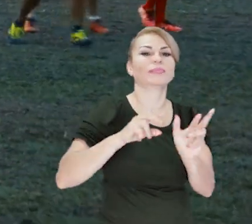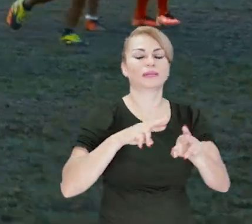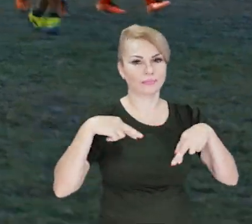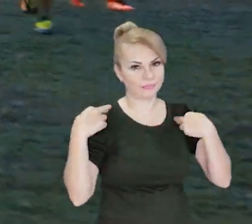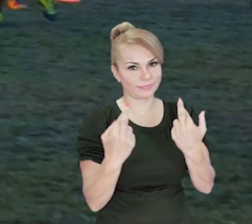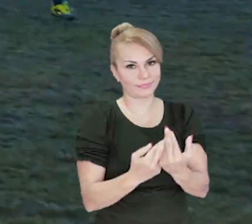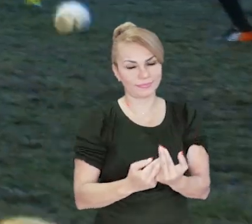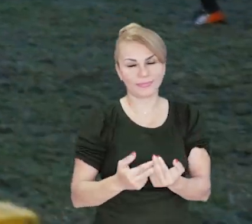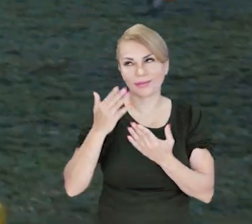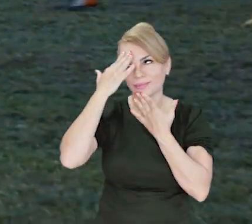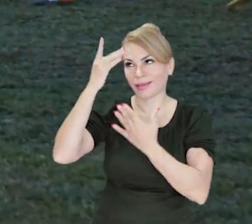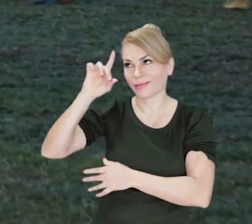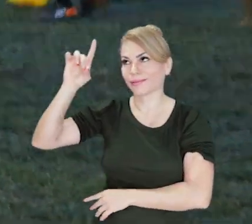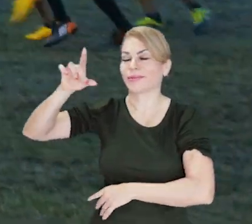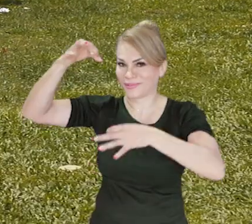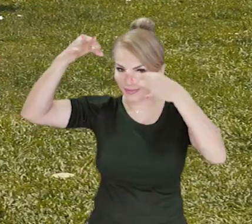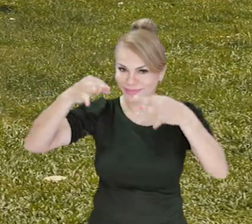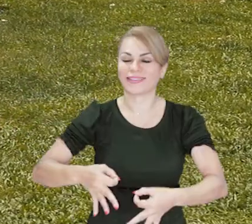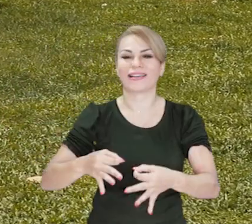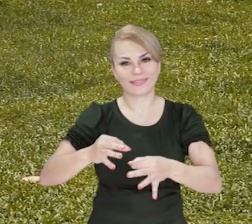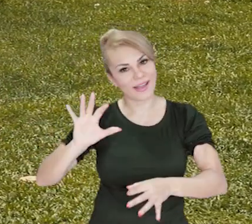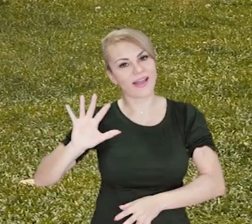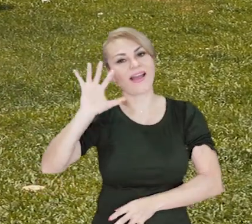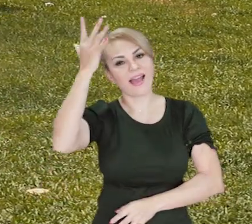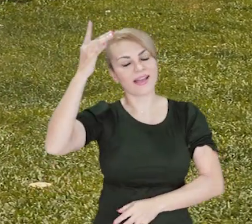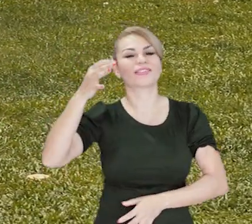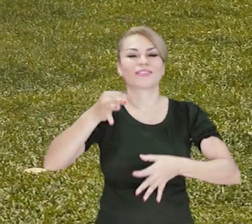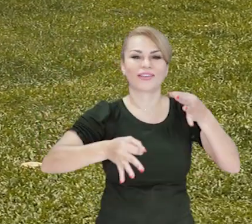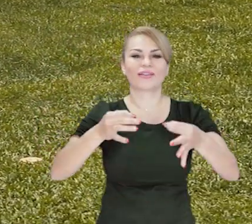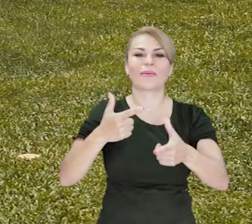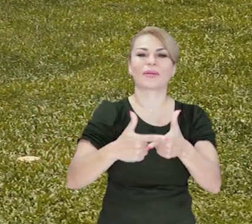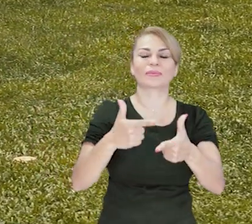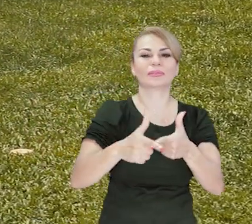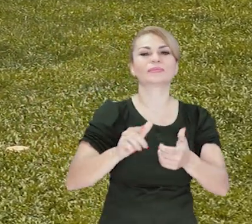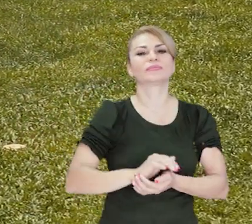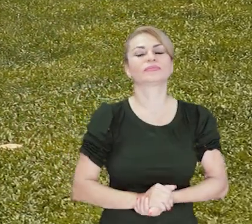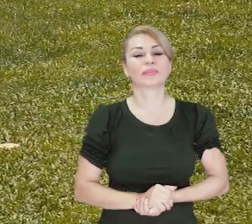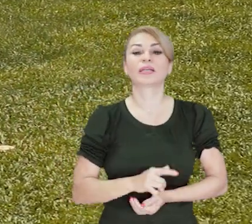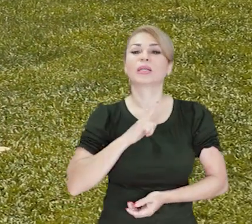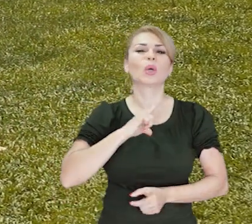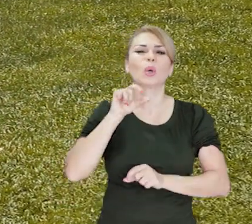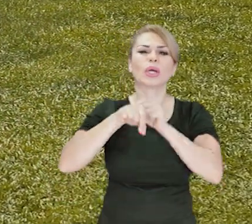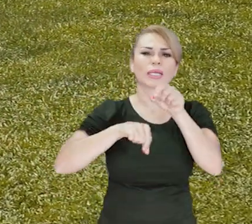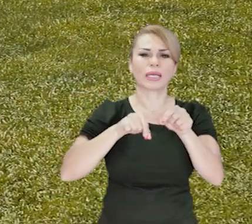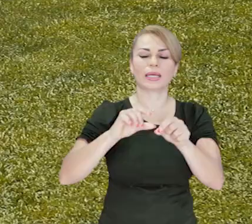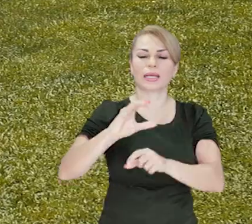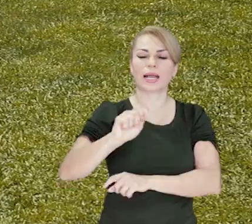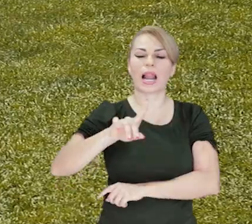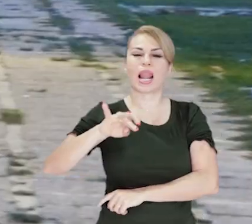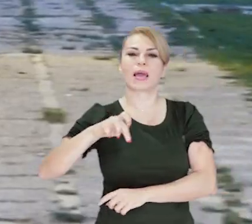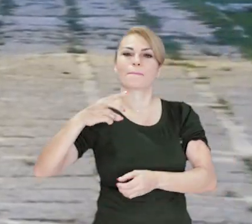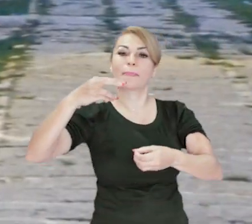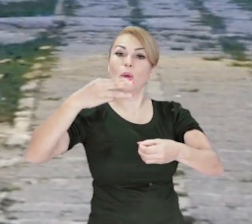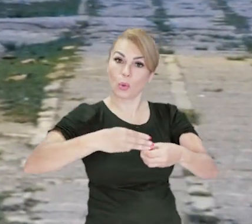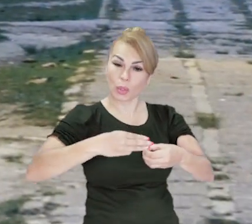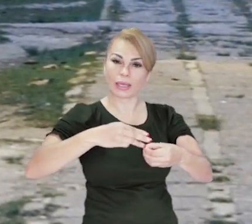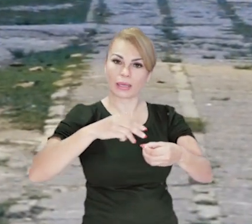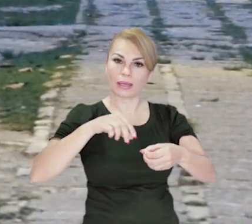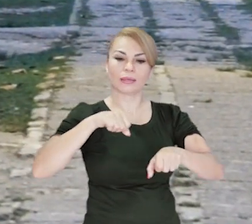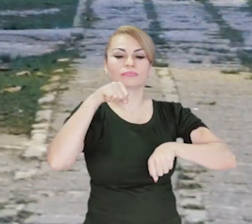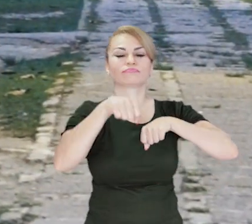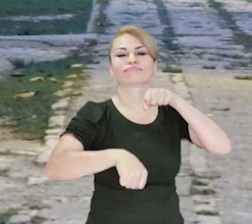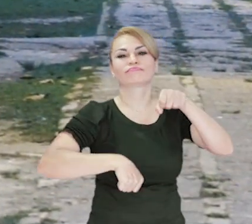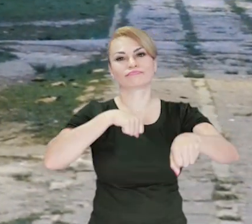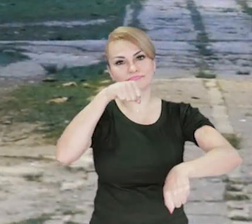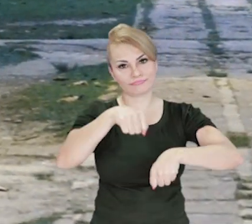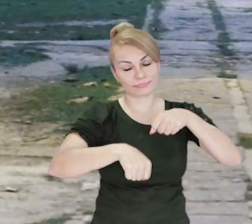vida simples de quem vive nessas comunidades é regada a muita caminhada e ciclismo. Em Calama, isso não é esporte, são os únicos meios